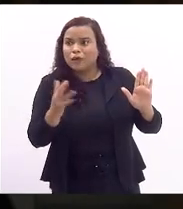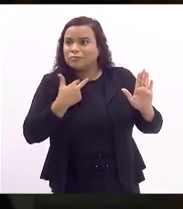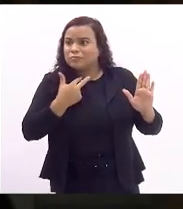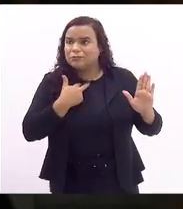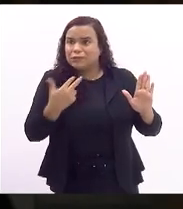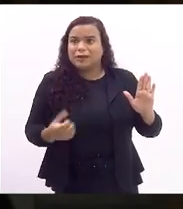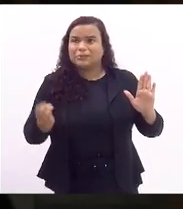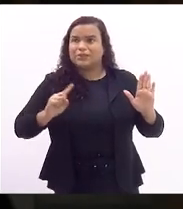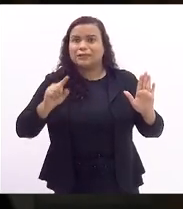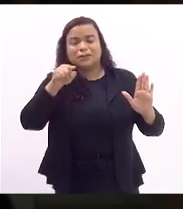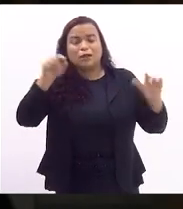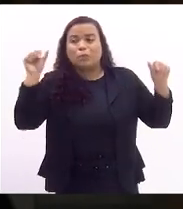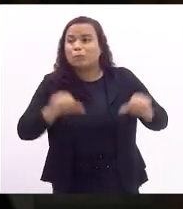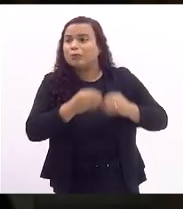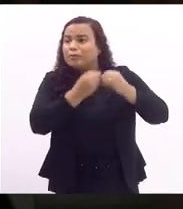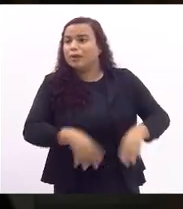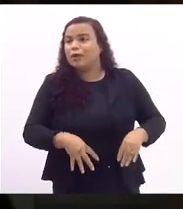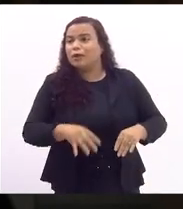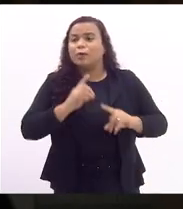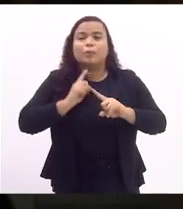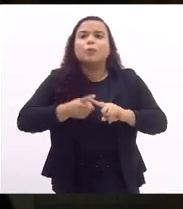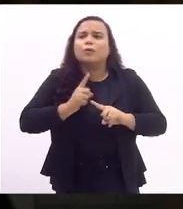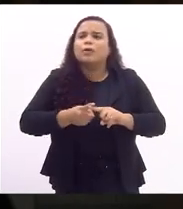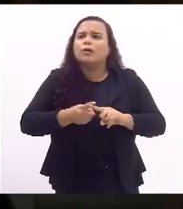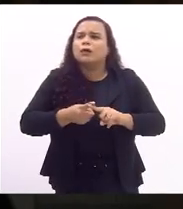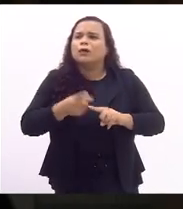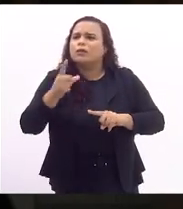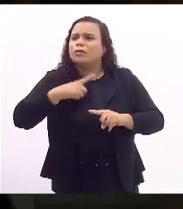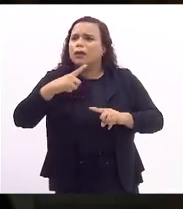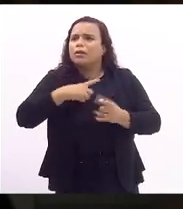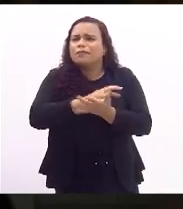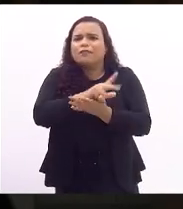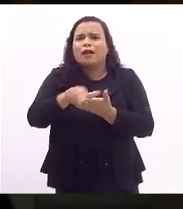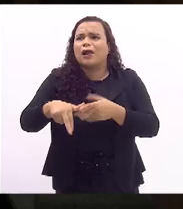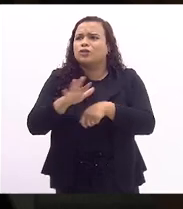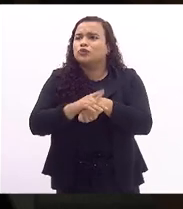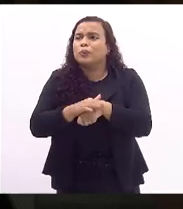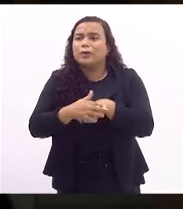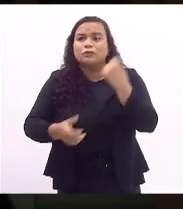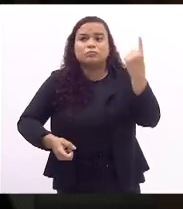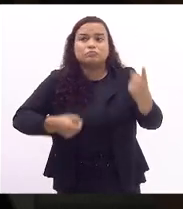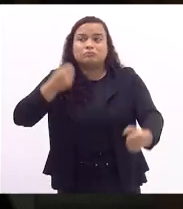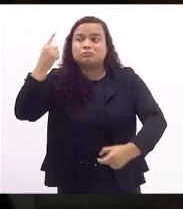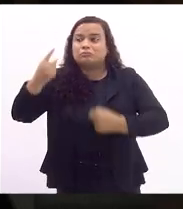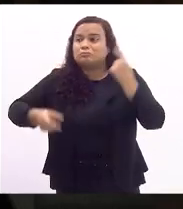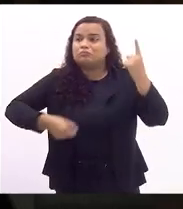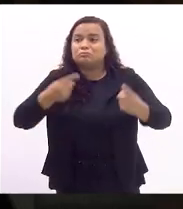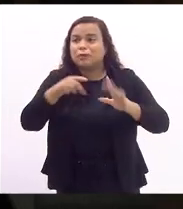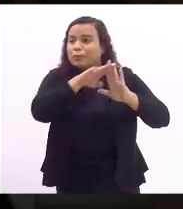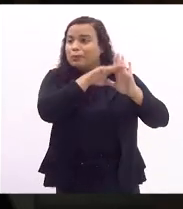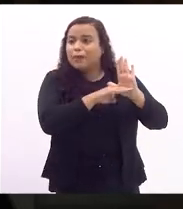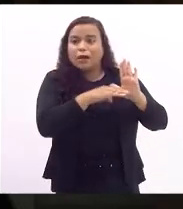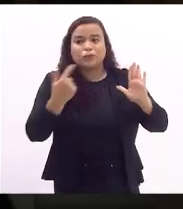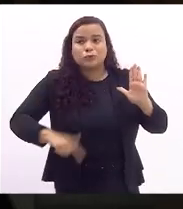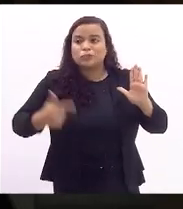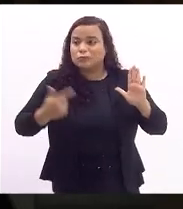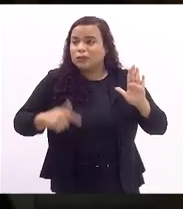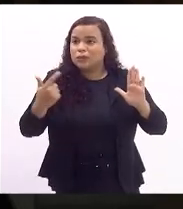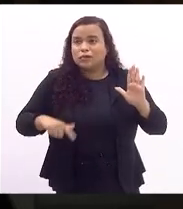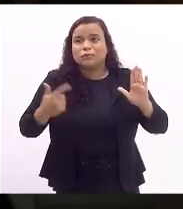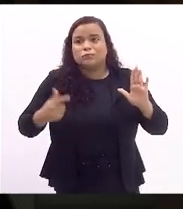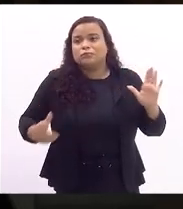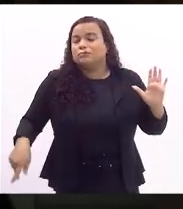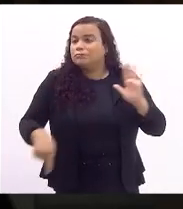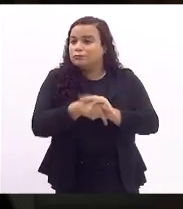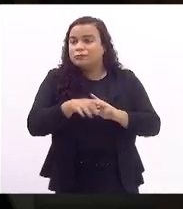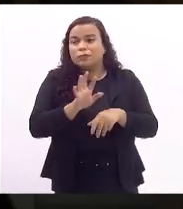porque você tem aí todas as doenças raras que não estão no rol das